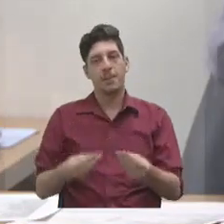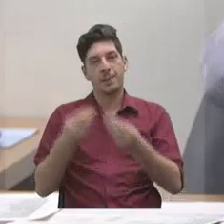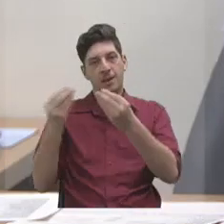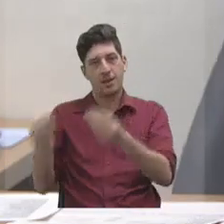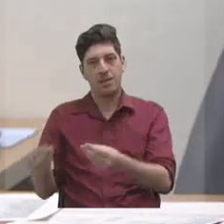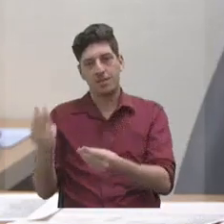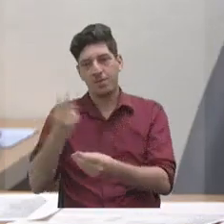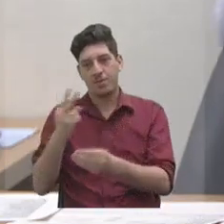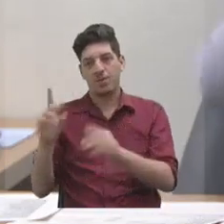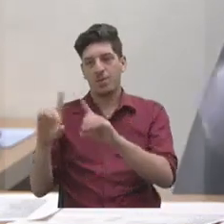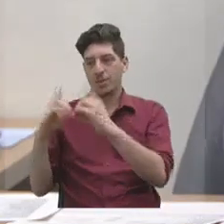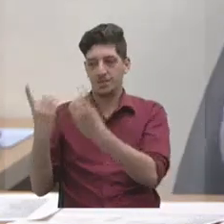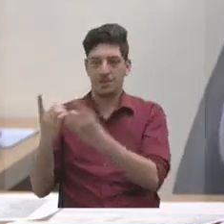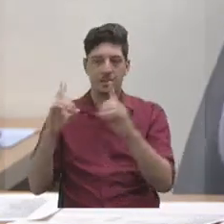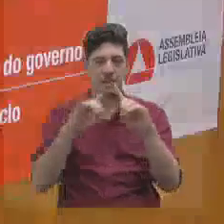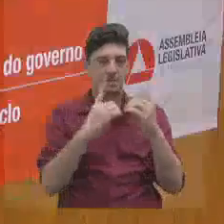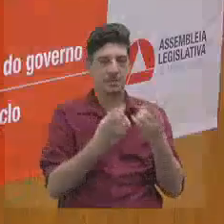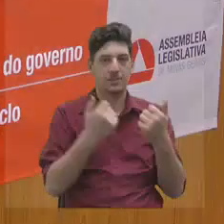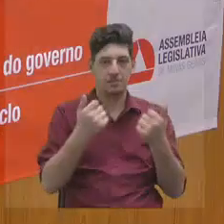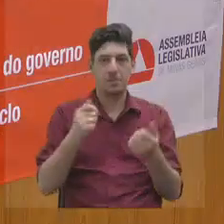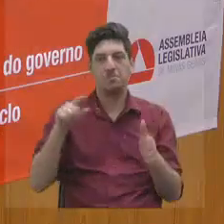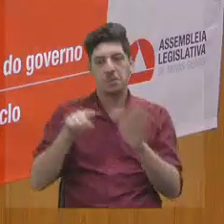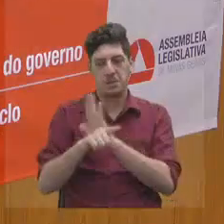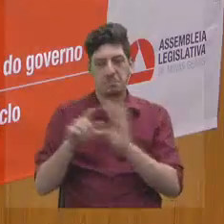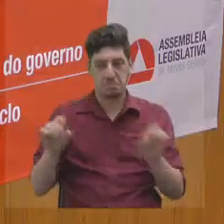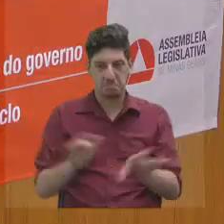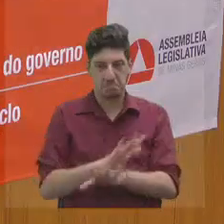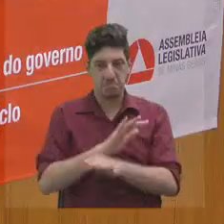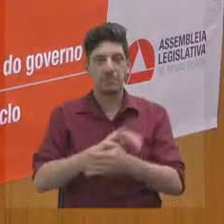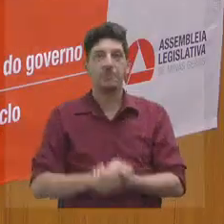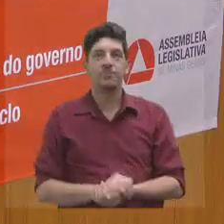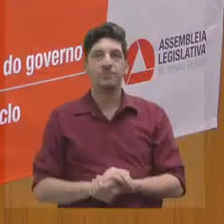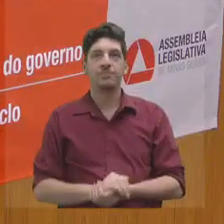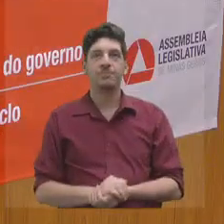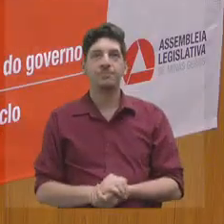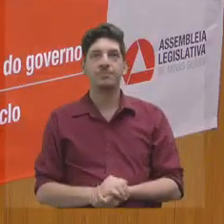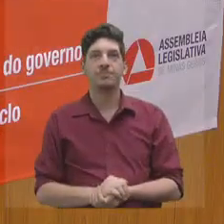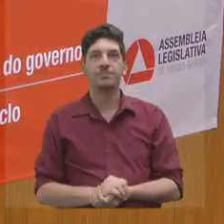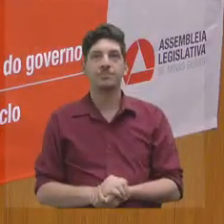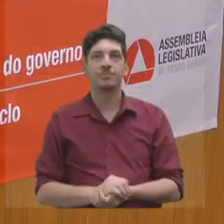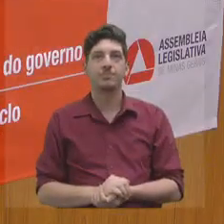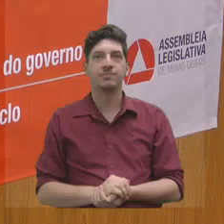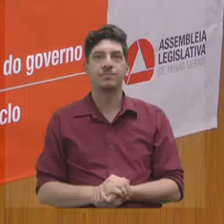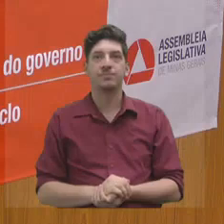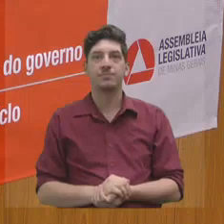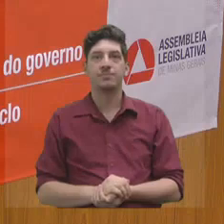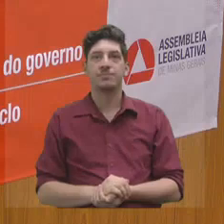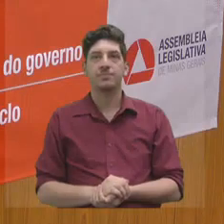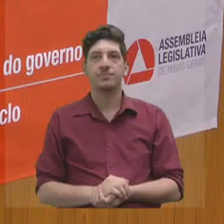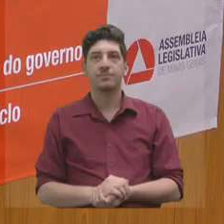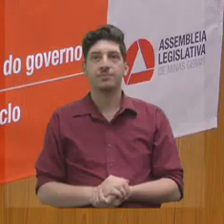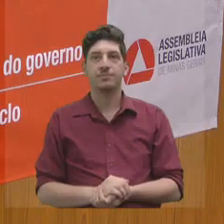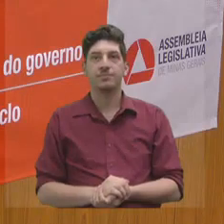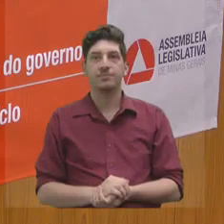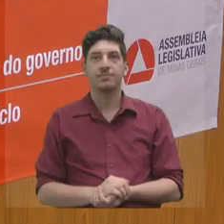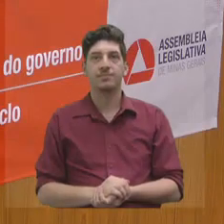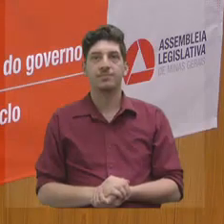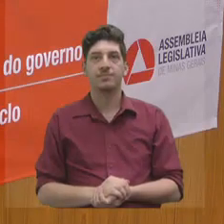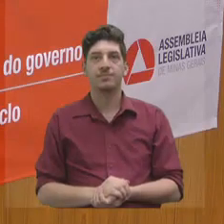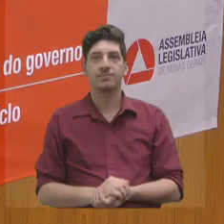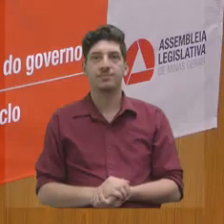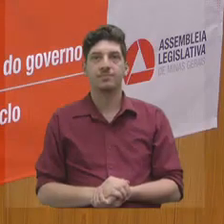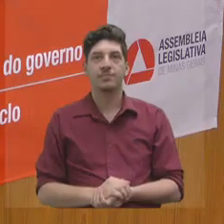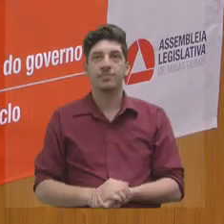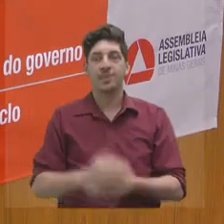departamentos são essas minhas indagações Obrigado pelas pelas questões tentei tomar nota de todos você